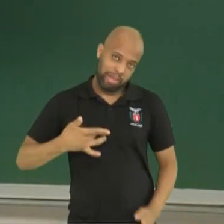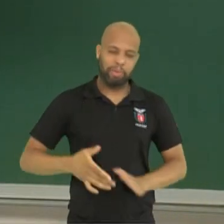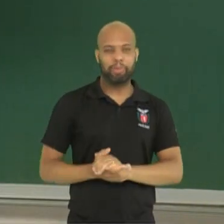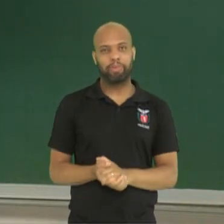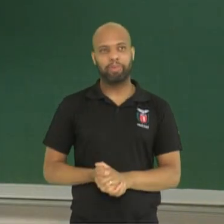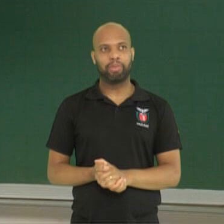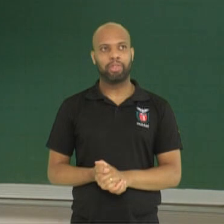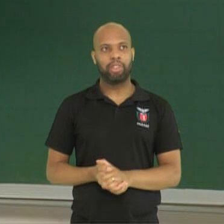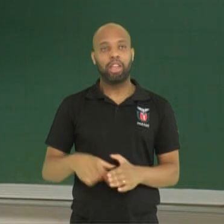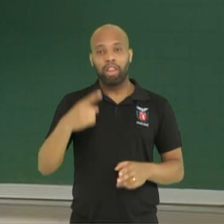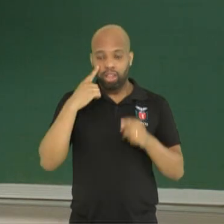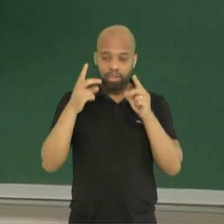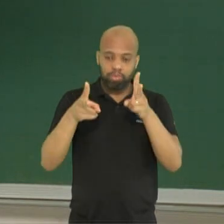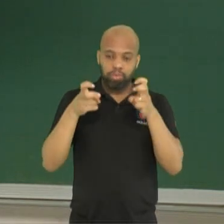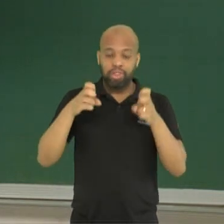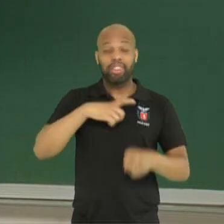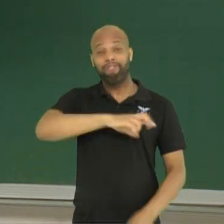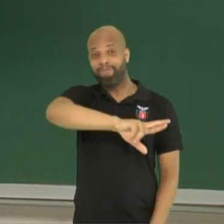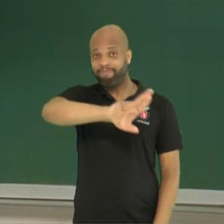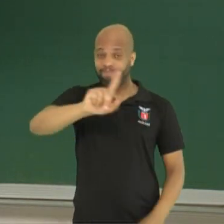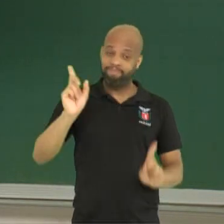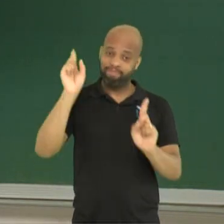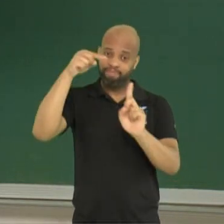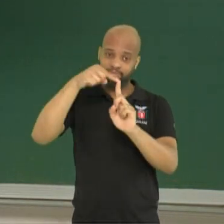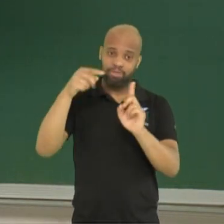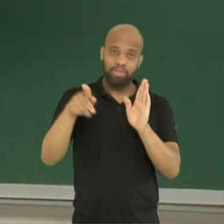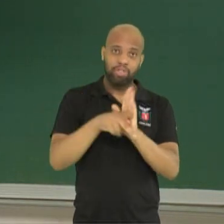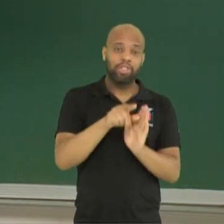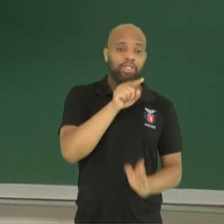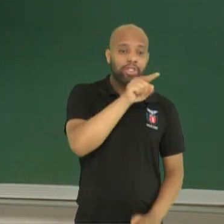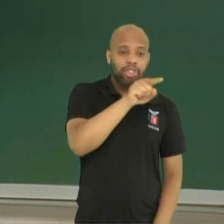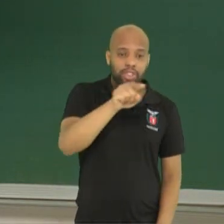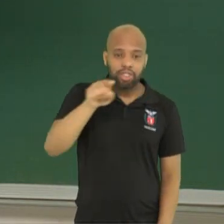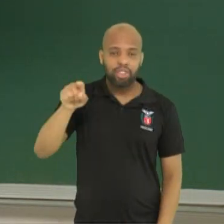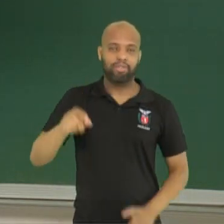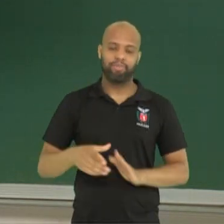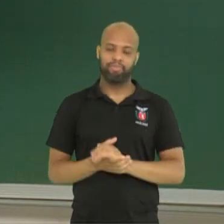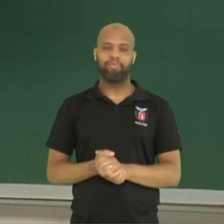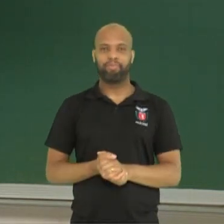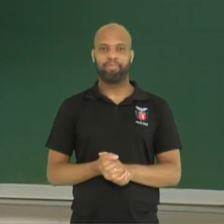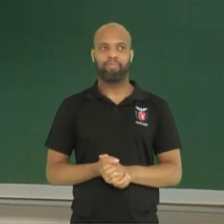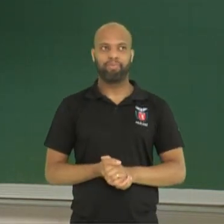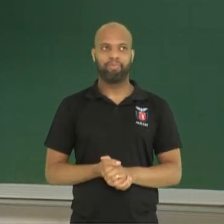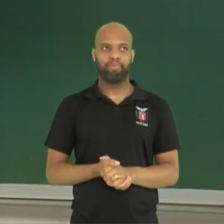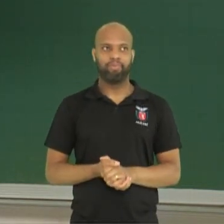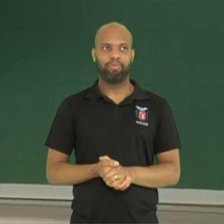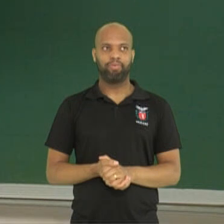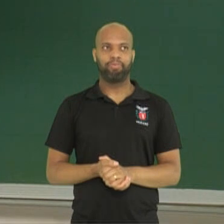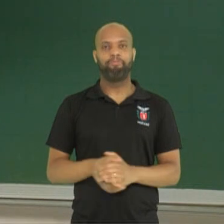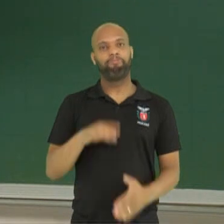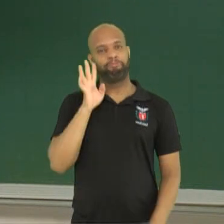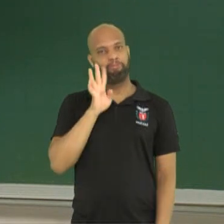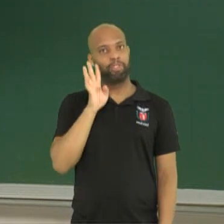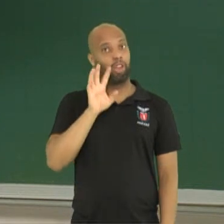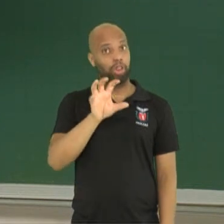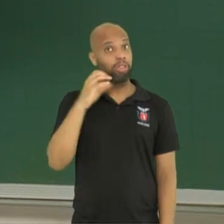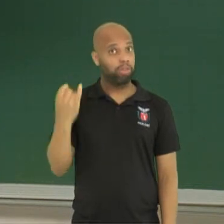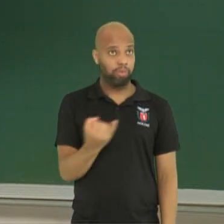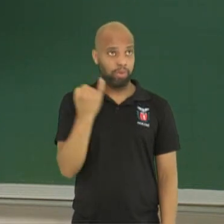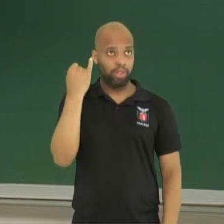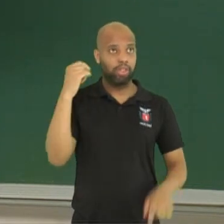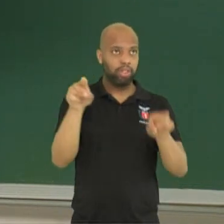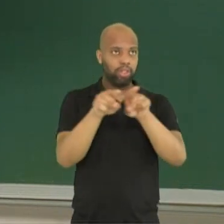Então, observaram, então, muitas funções aqui para o sinal de pontuação, reticências. Bem legal, importante,